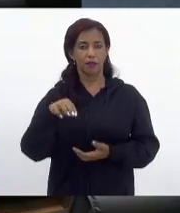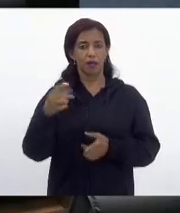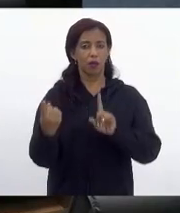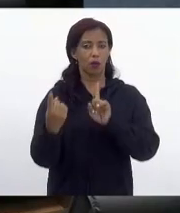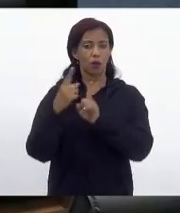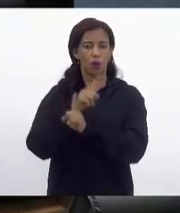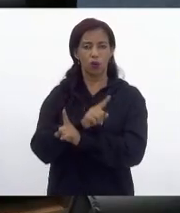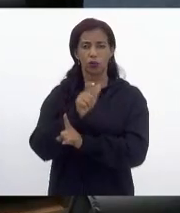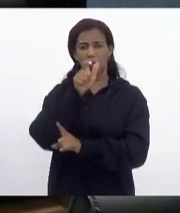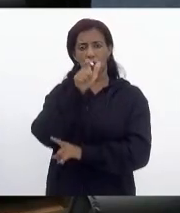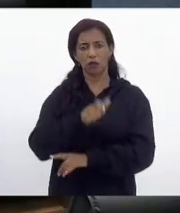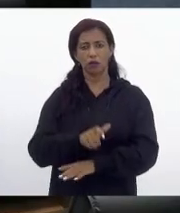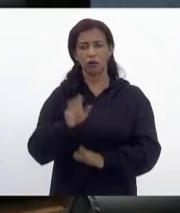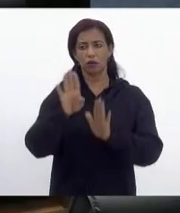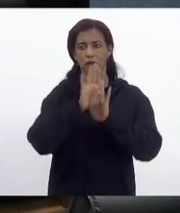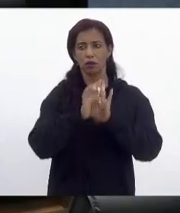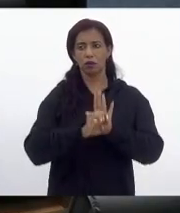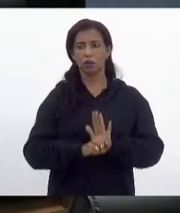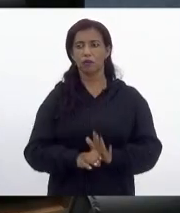a todas as emendas.